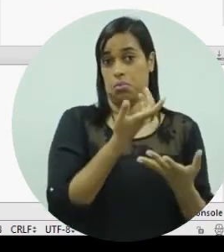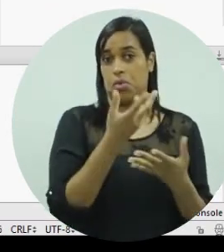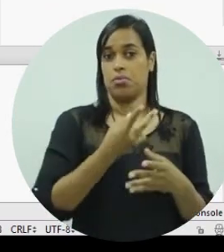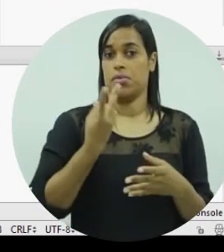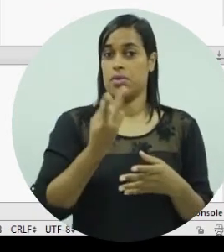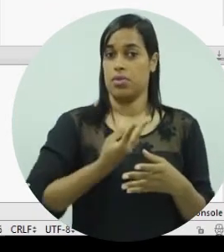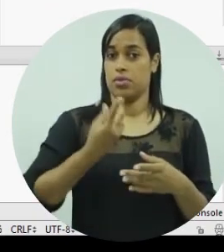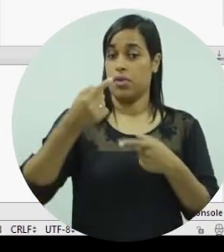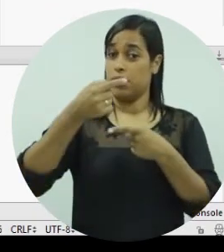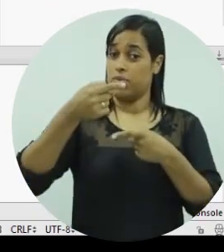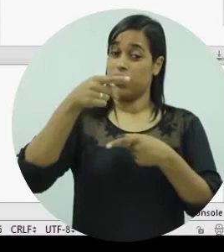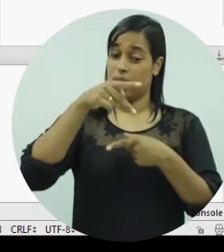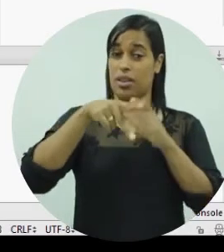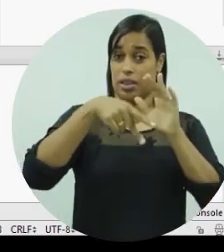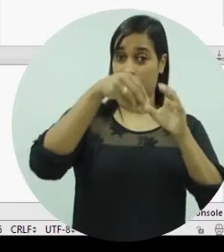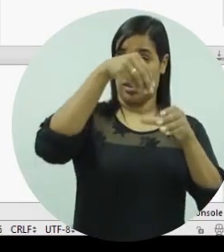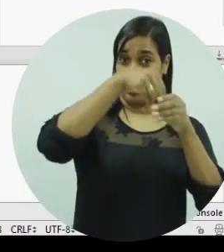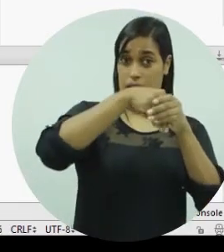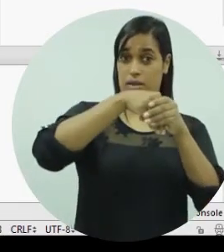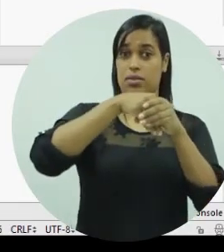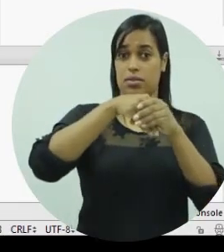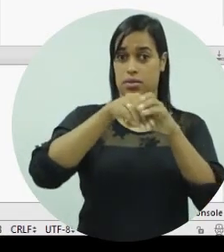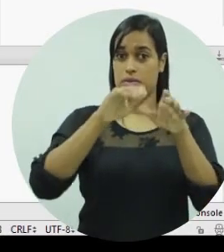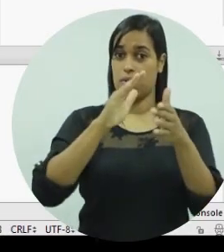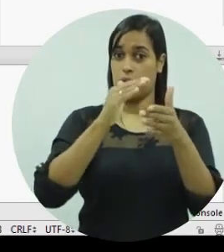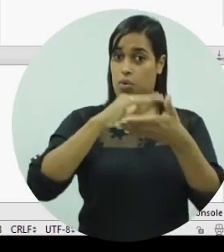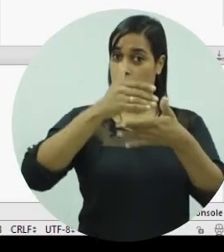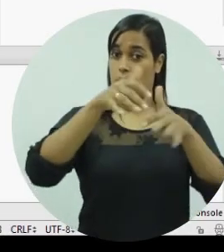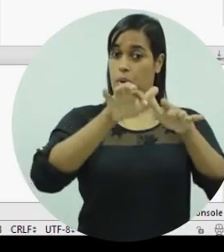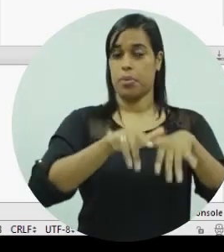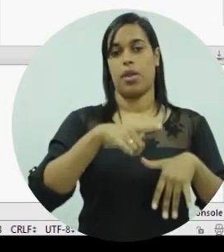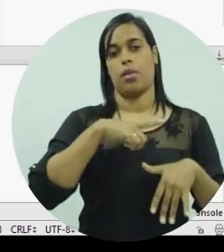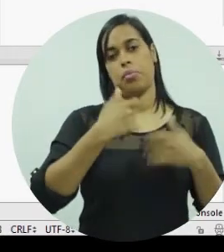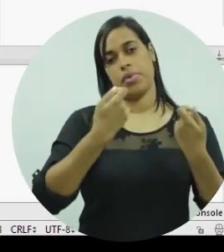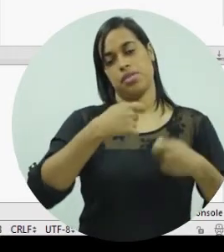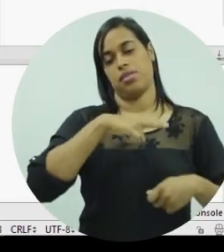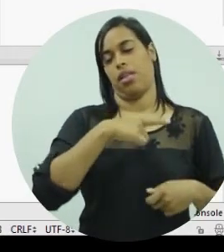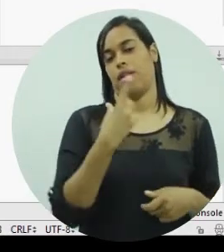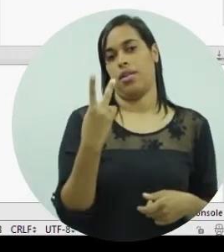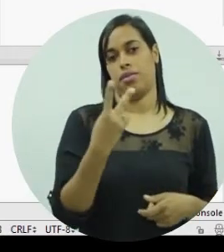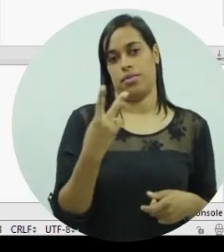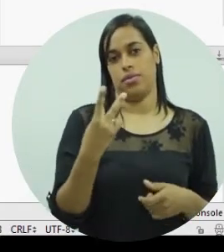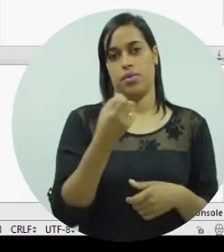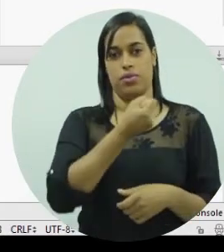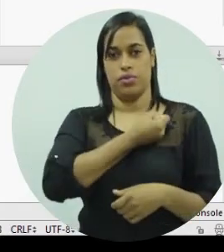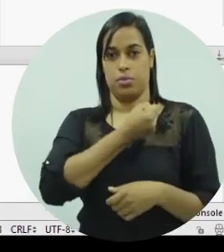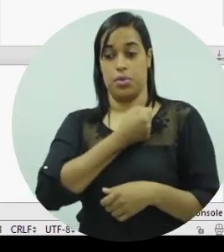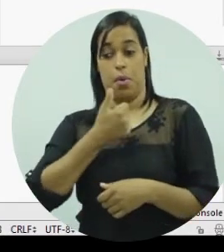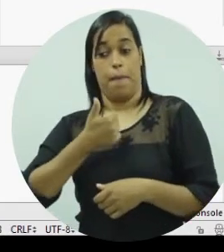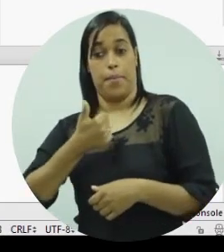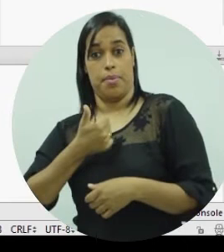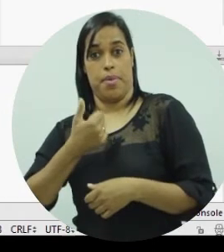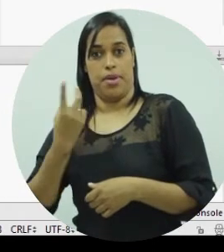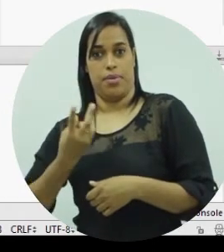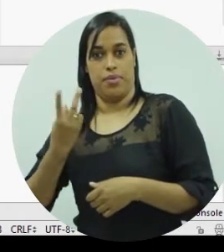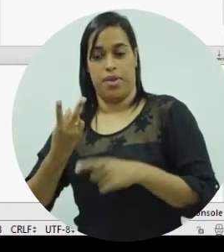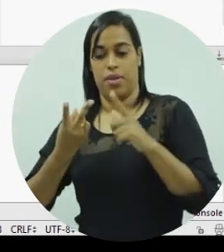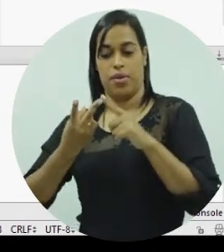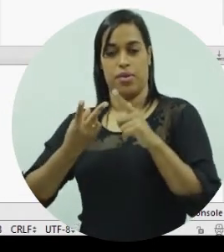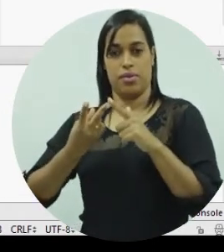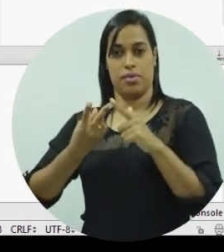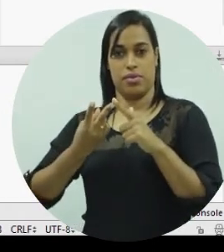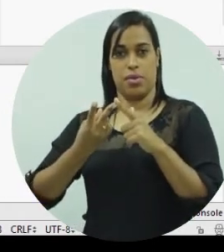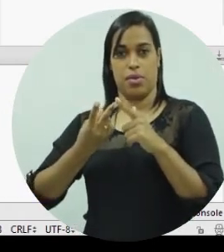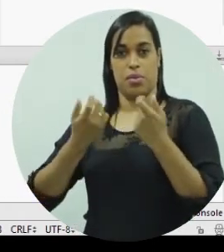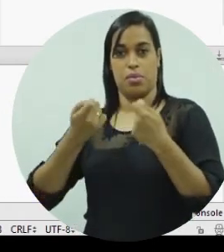fracionários no computador eles são guardados por dois números. O primeiro guarda o valor e o segundo a posição da